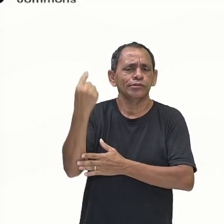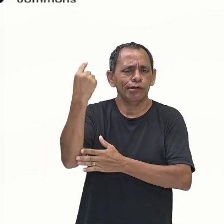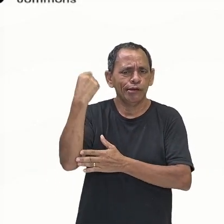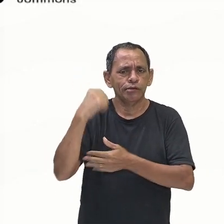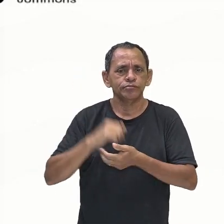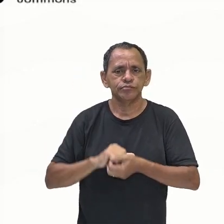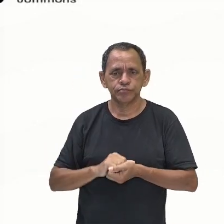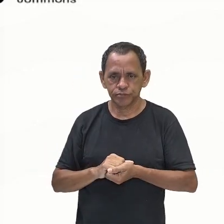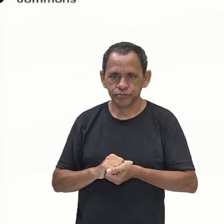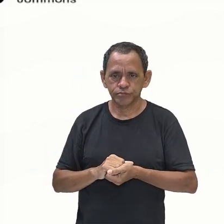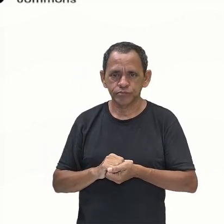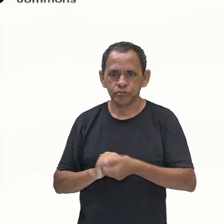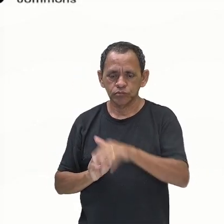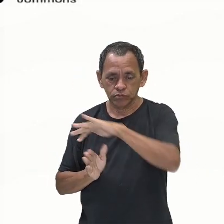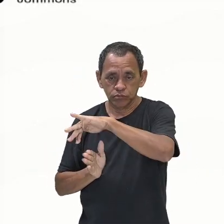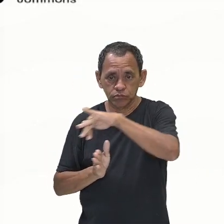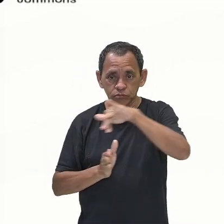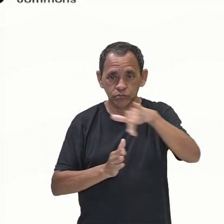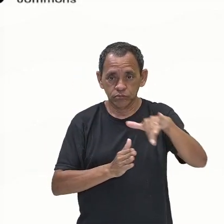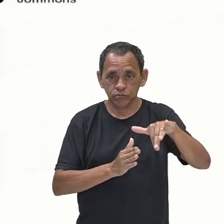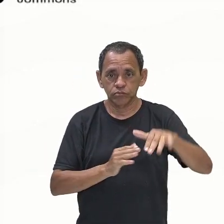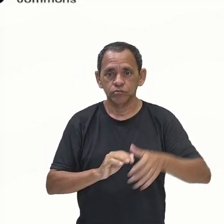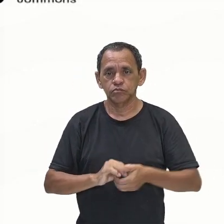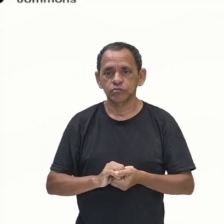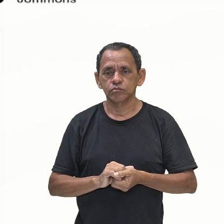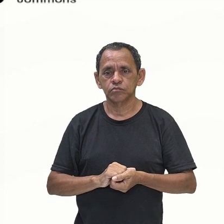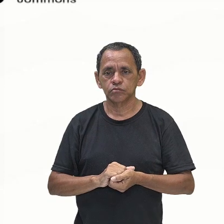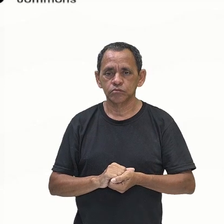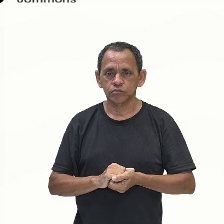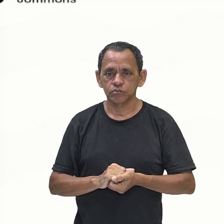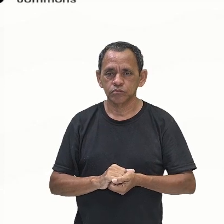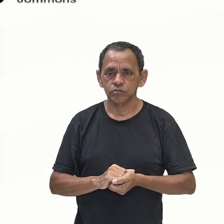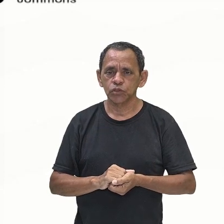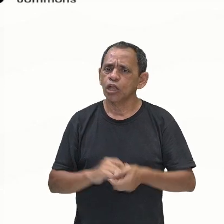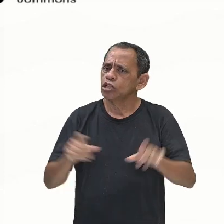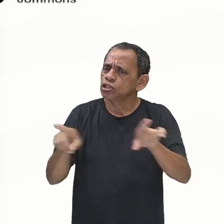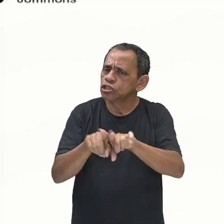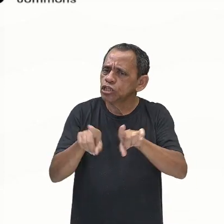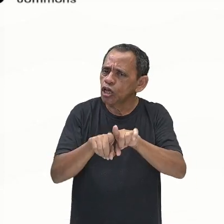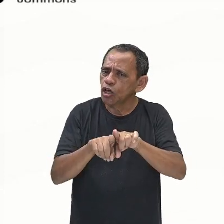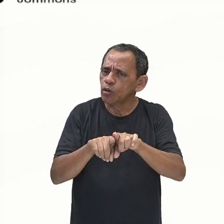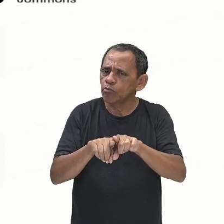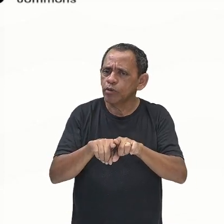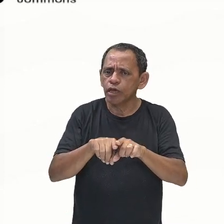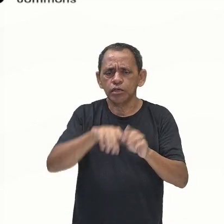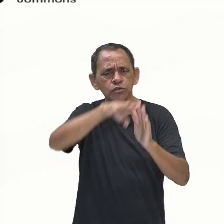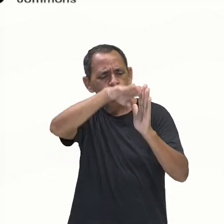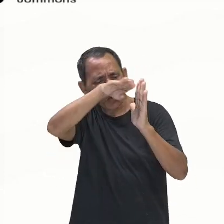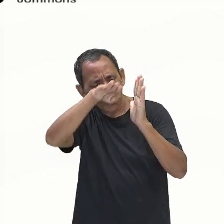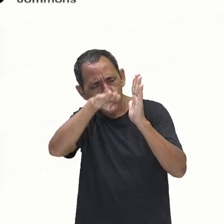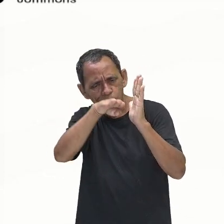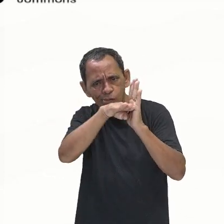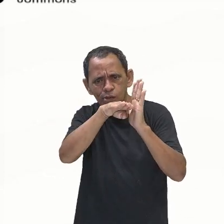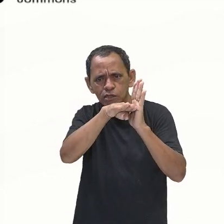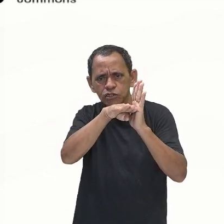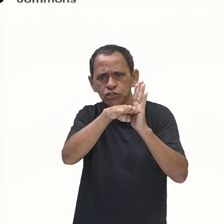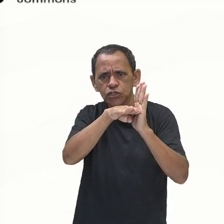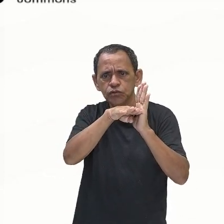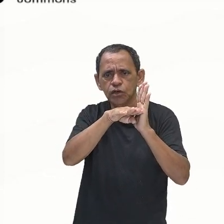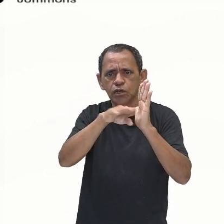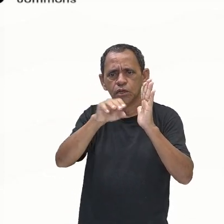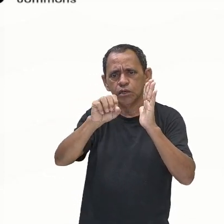até aqui esse ponto, né, antes do avião, nós estávamos somente no nível suborbital. A partir de